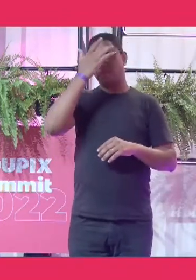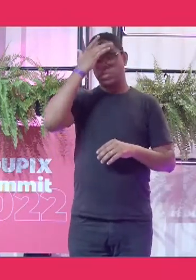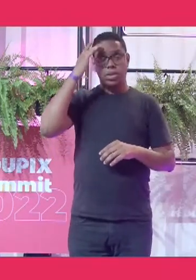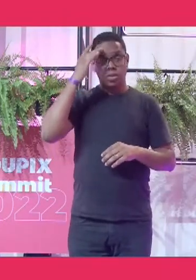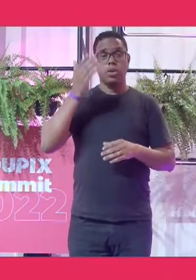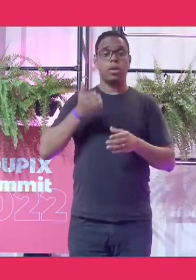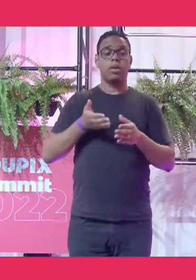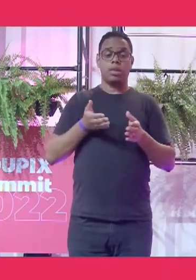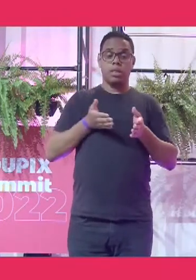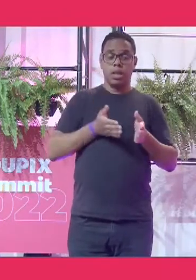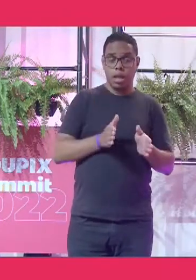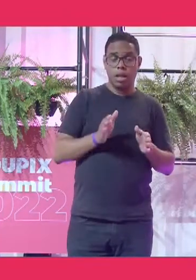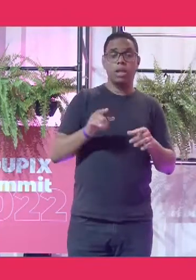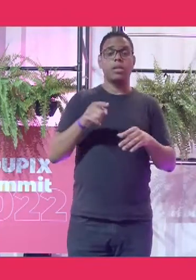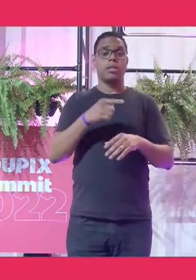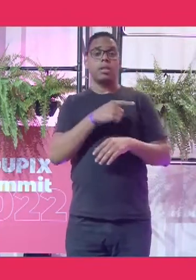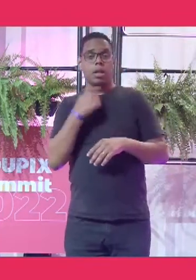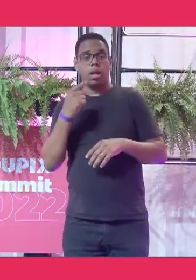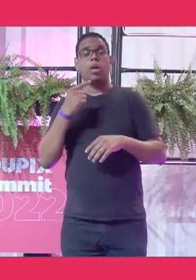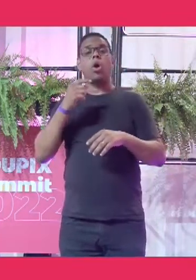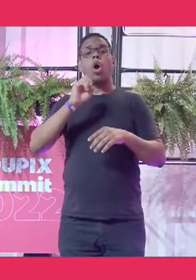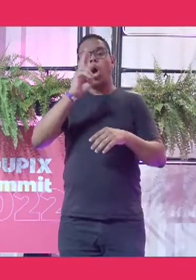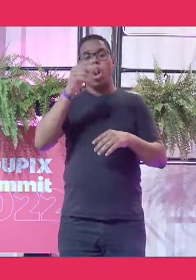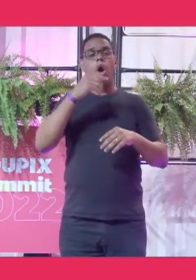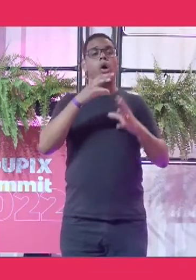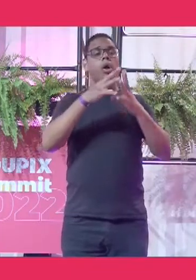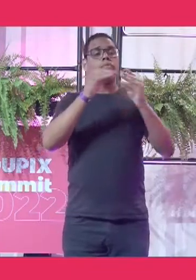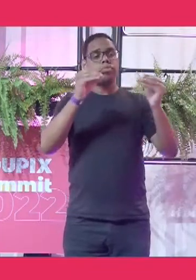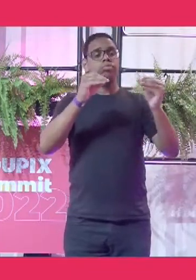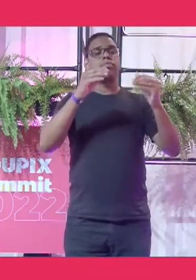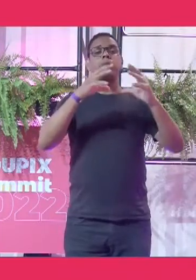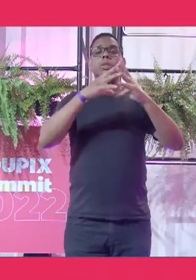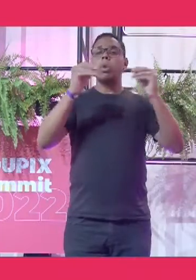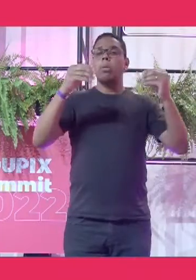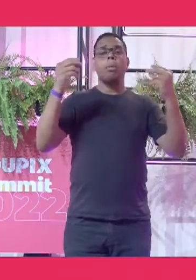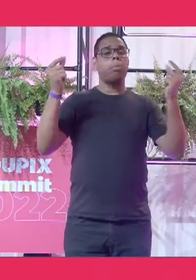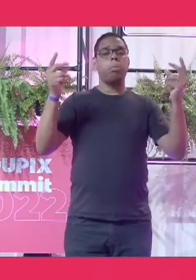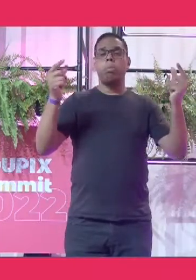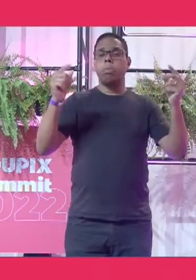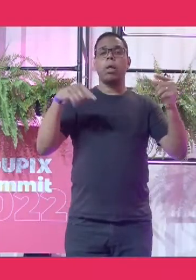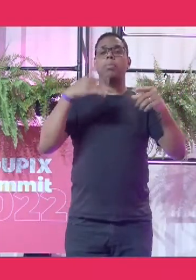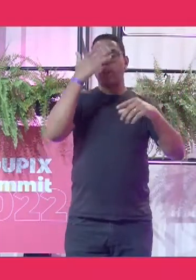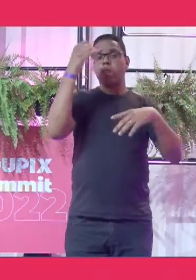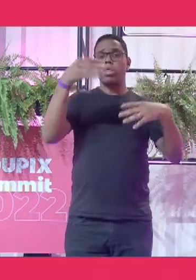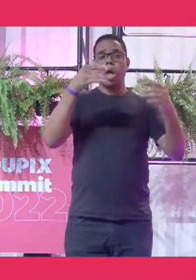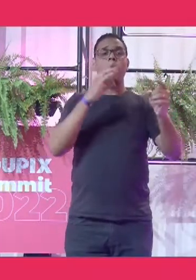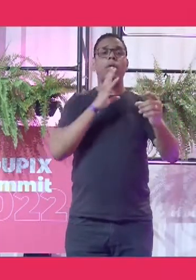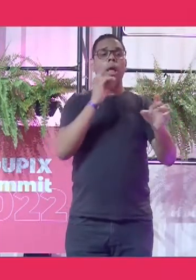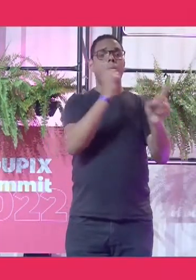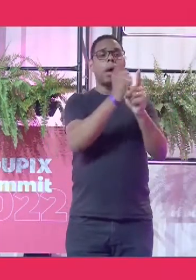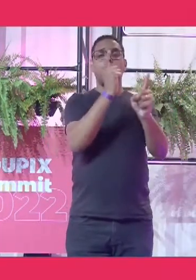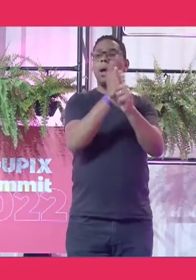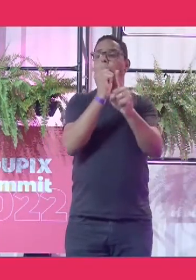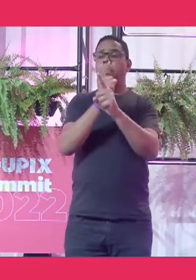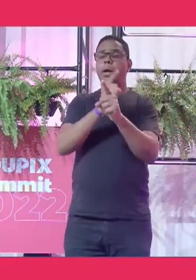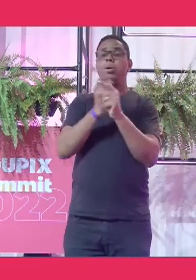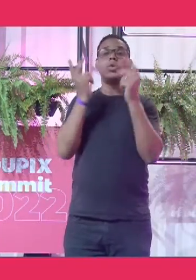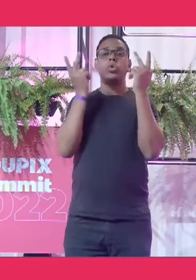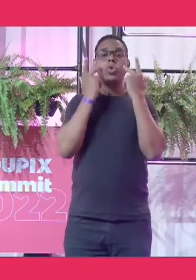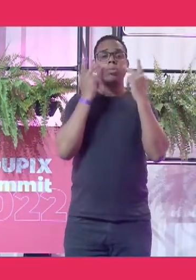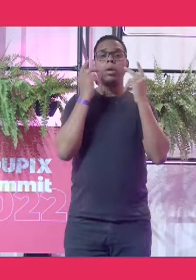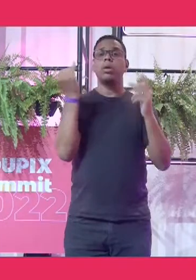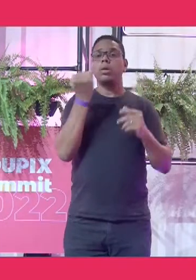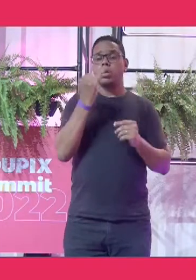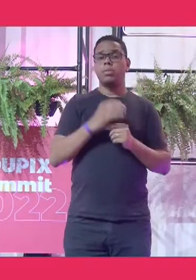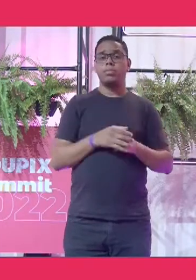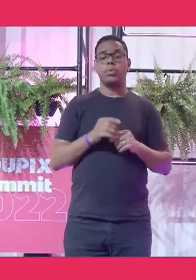vão embora, e que elas podem voltar, que novas Sim. pessoas vão chegar na nossa vida. Claro. E isso é importante, isso é muito legal. E